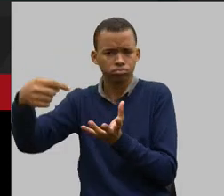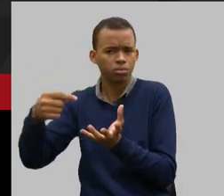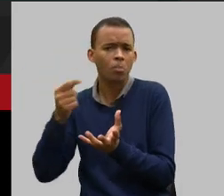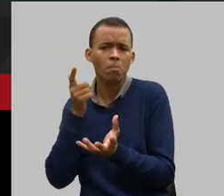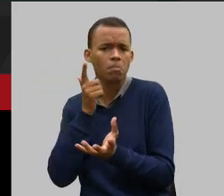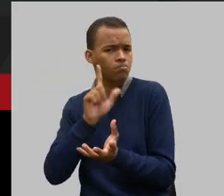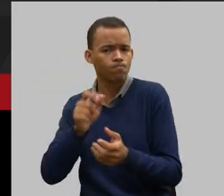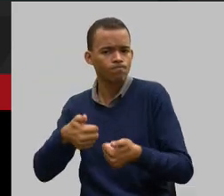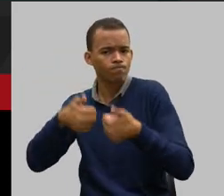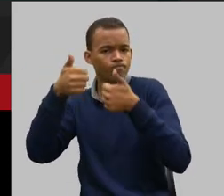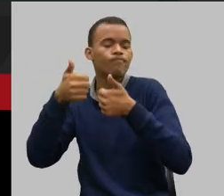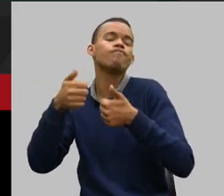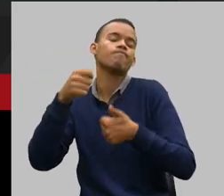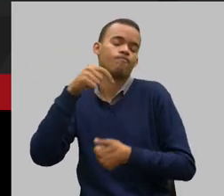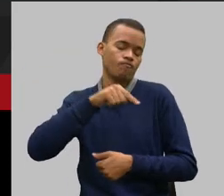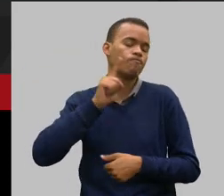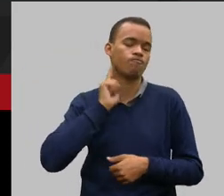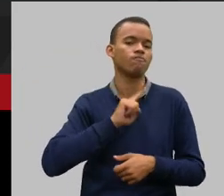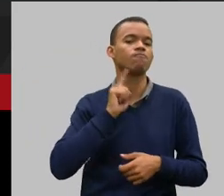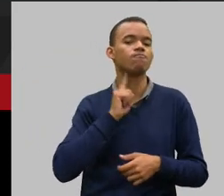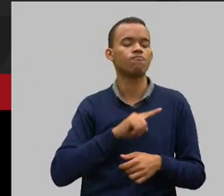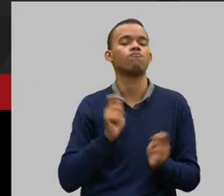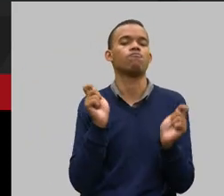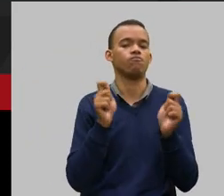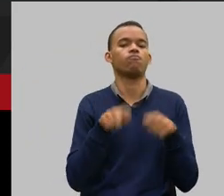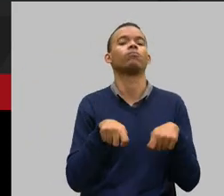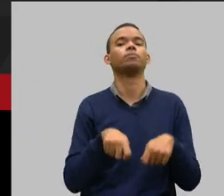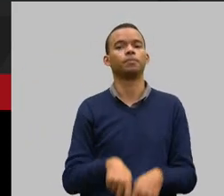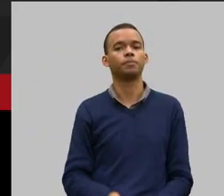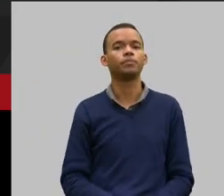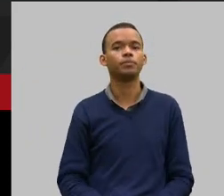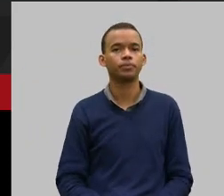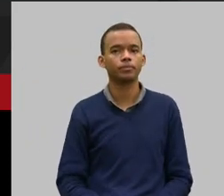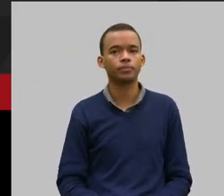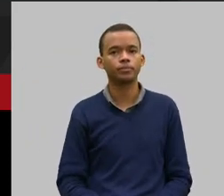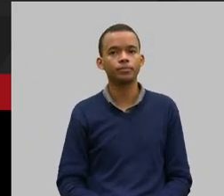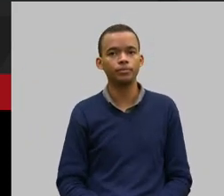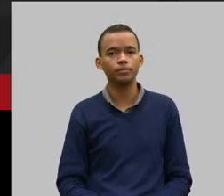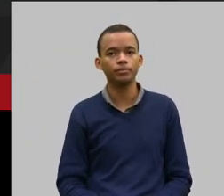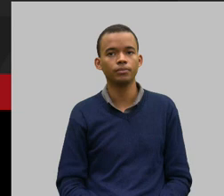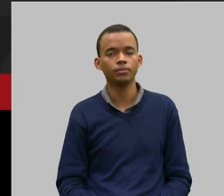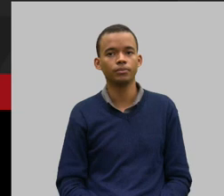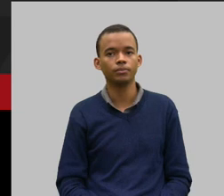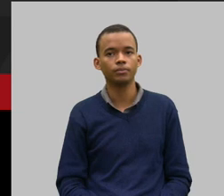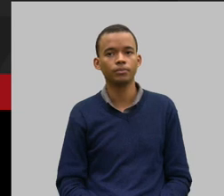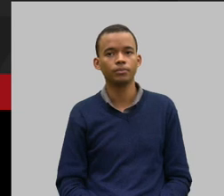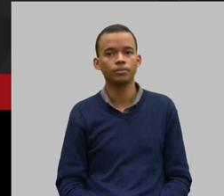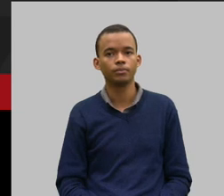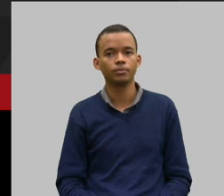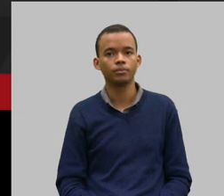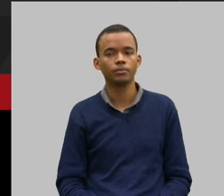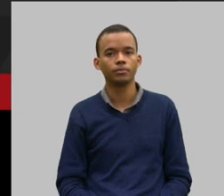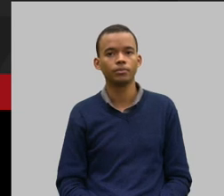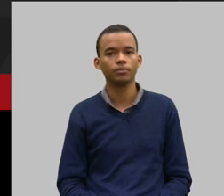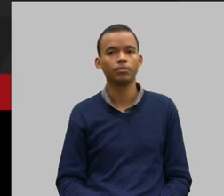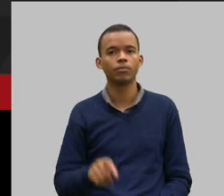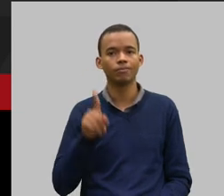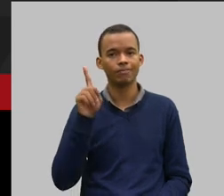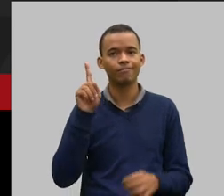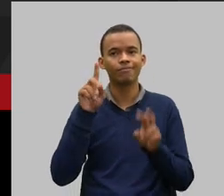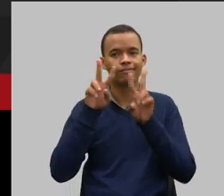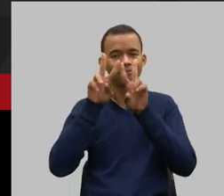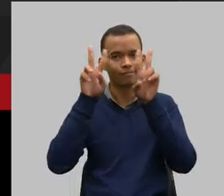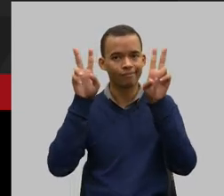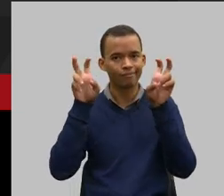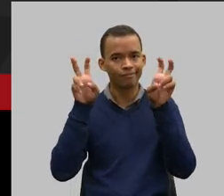Minas Gerais quero agora falar rapidamente sobre o minas reurb que é o nosso